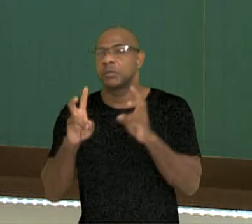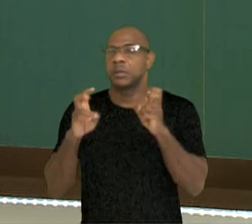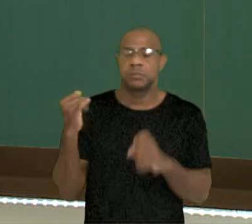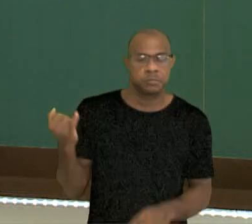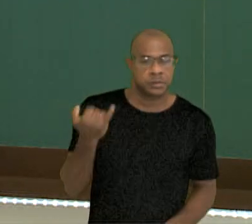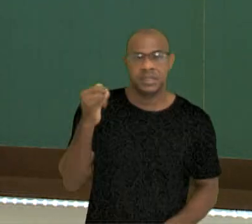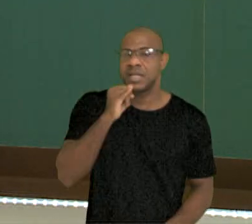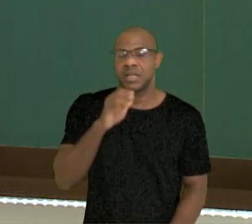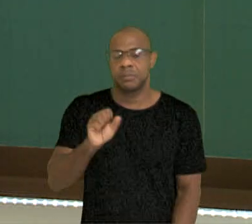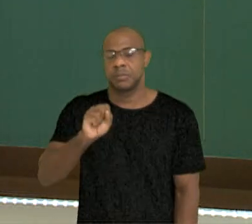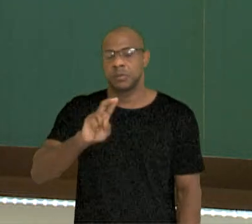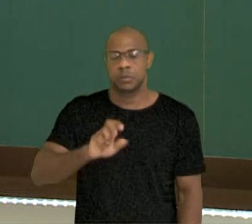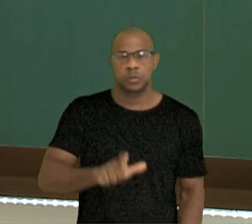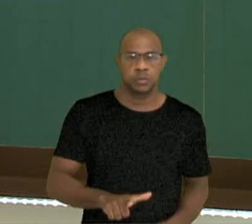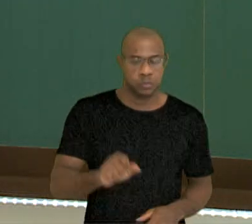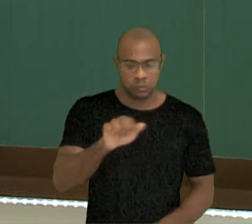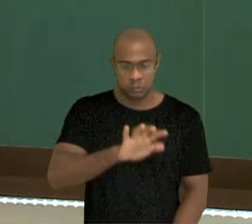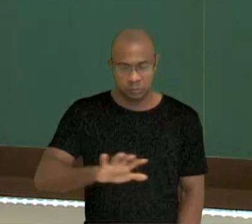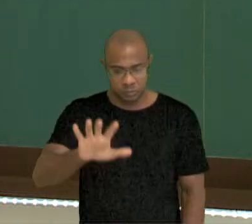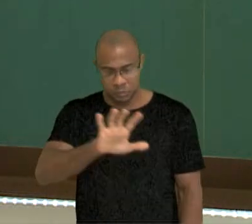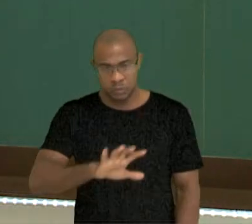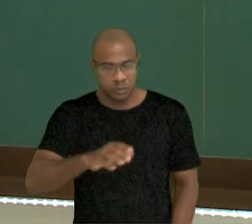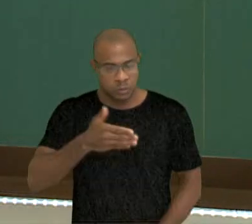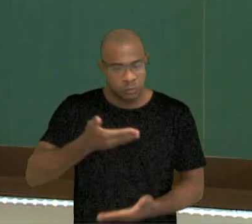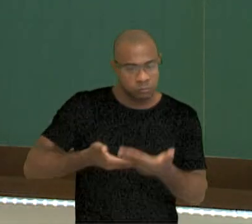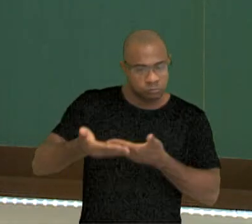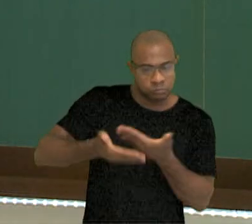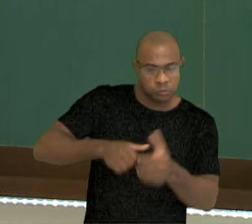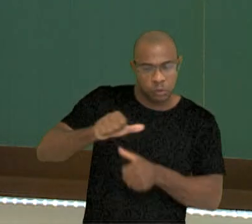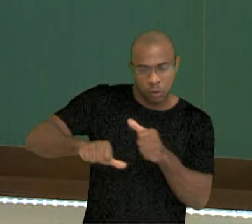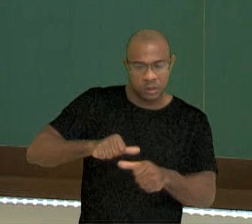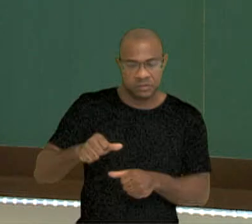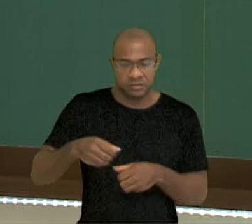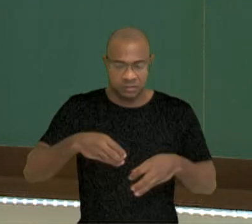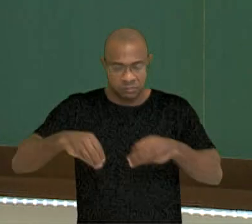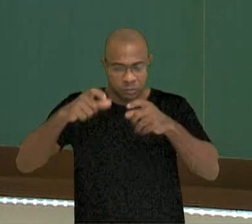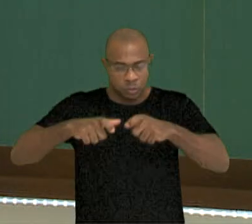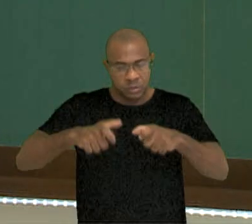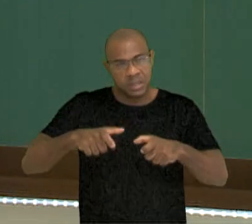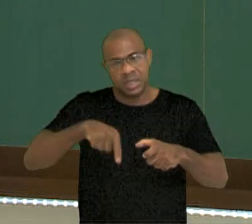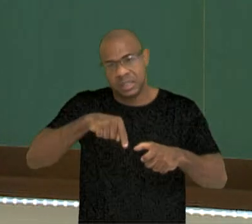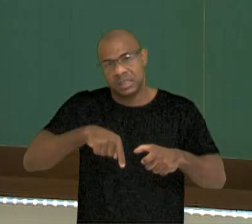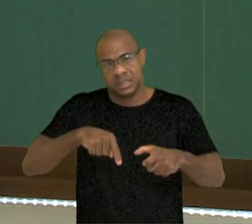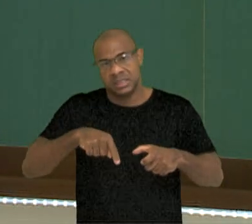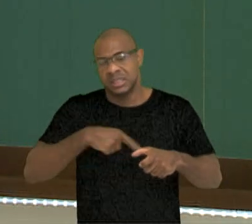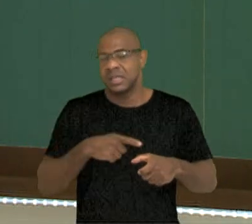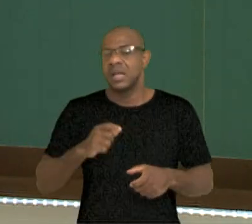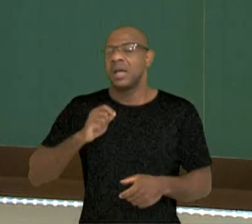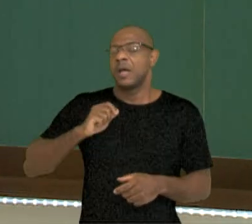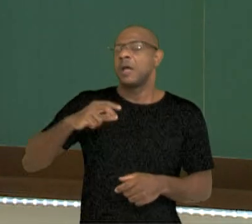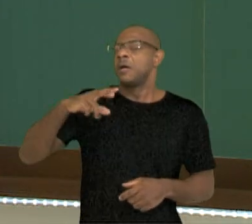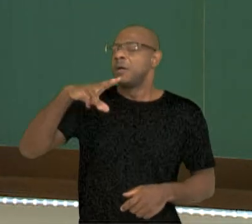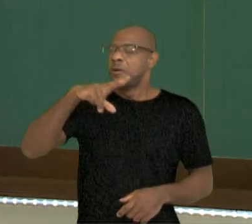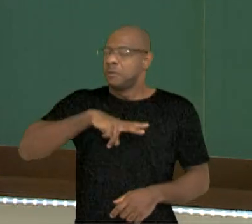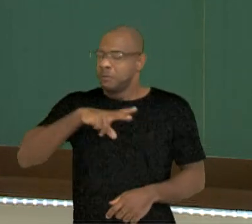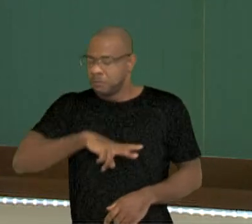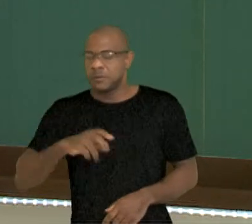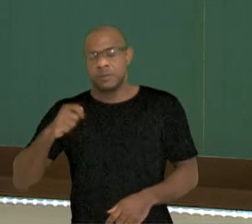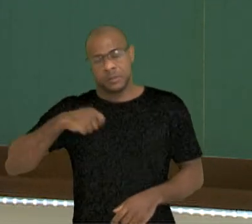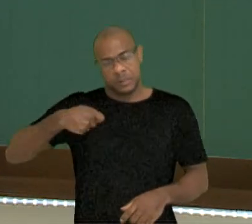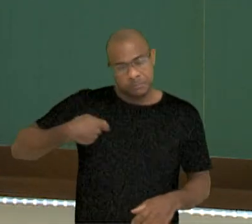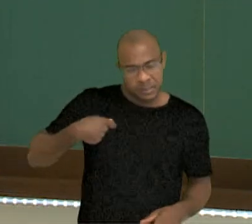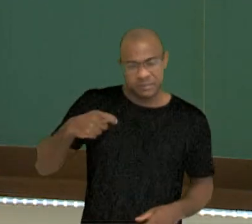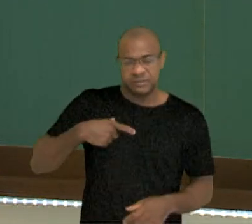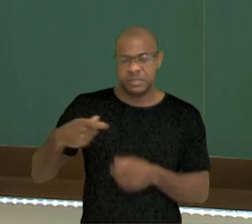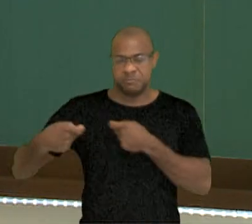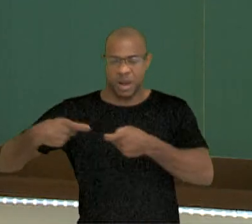região sul, as trocas de terras entre Portugal e Espanha geraram alguns conflitos bastante sérios, como é o caso